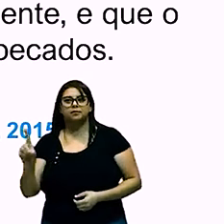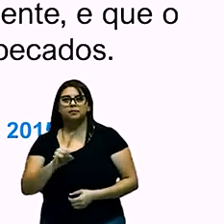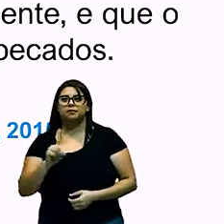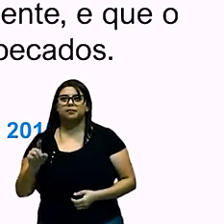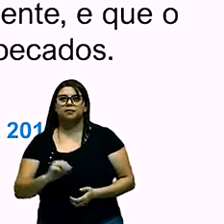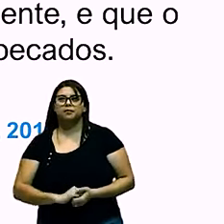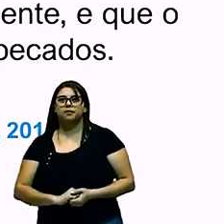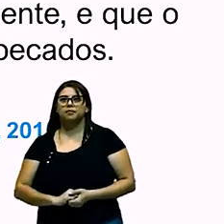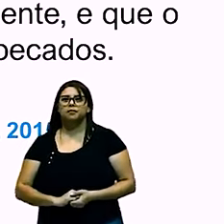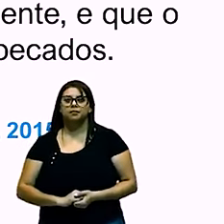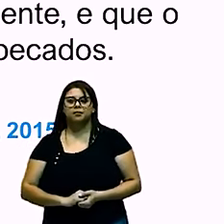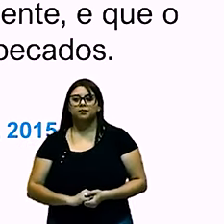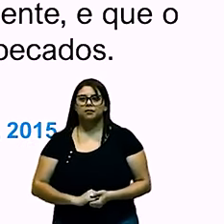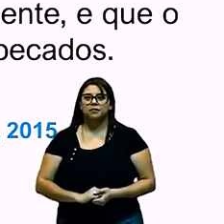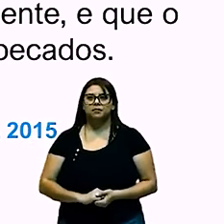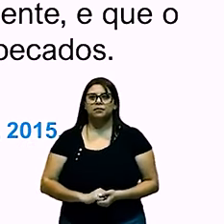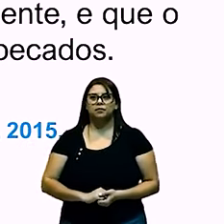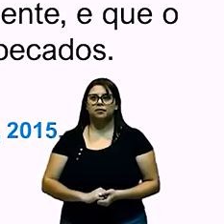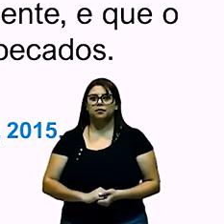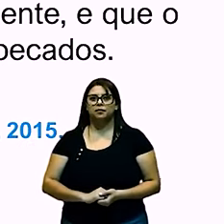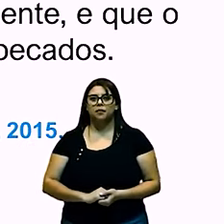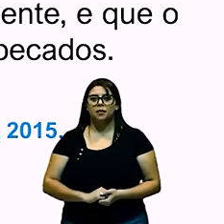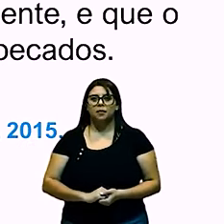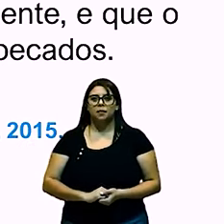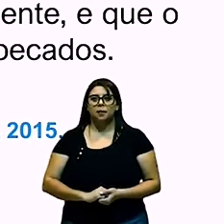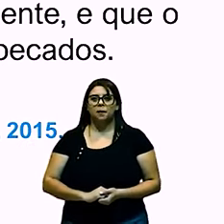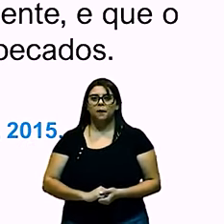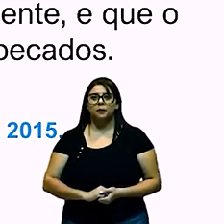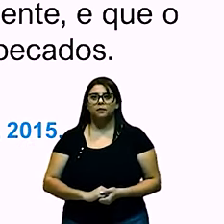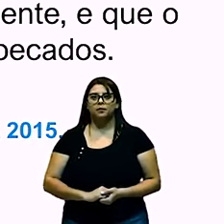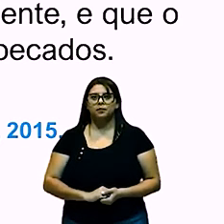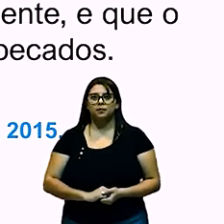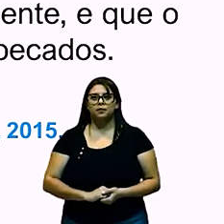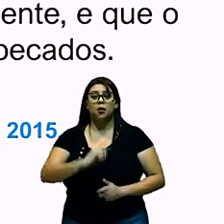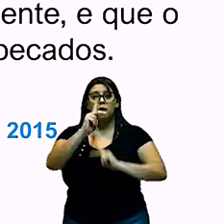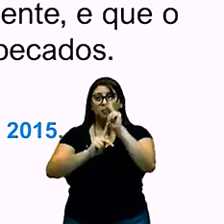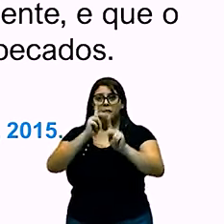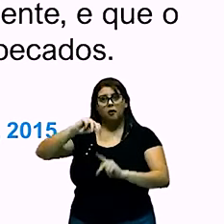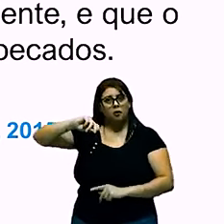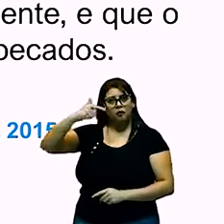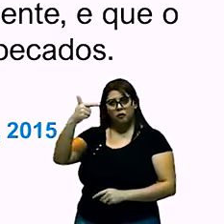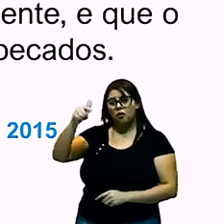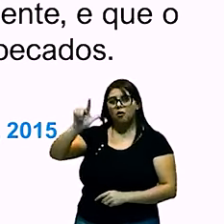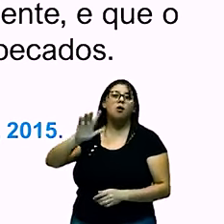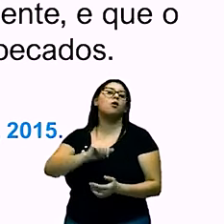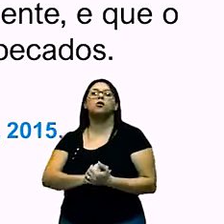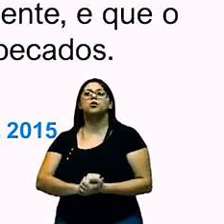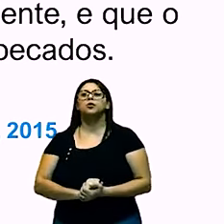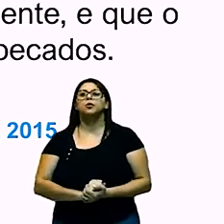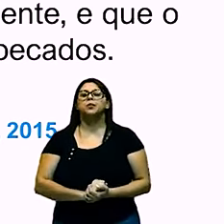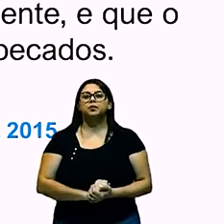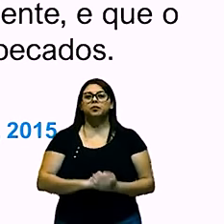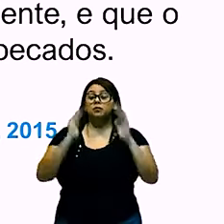Até diz que um arminiano desesperado, porque o seu livre-arbítrio não dava conta, fez aquela oração: Senhor, tira